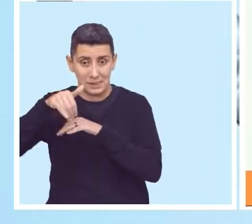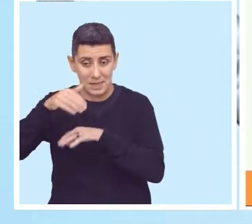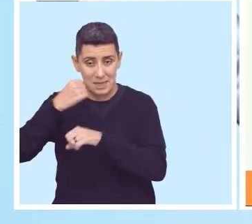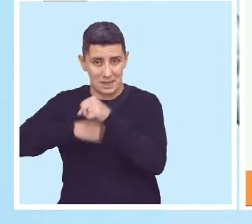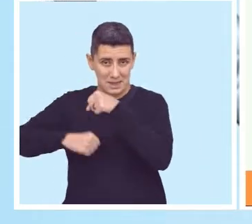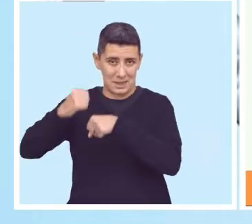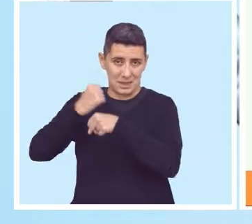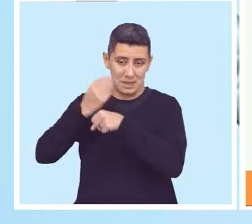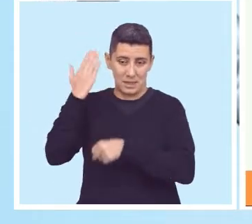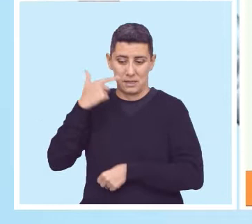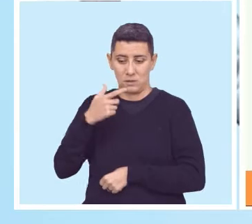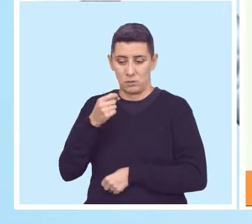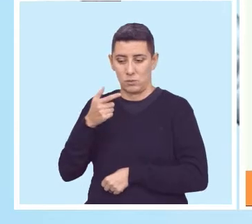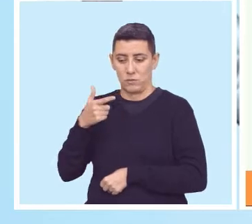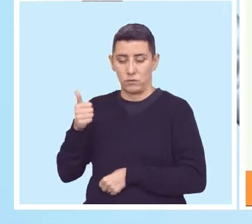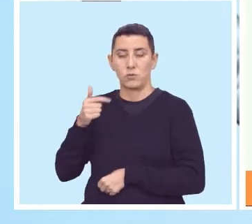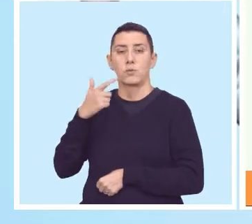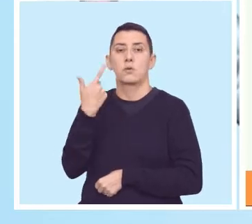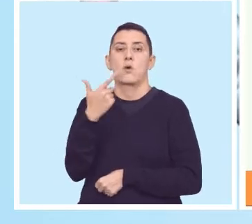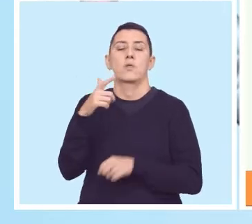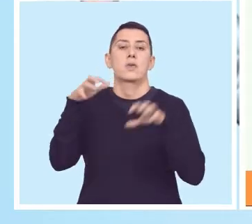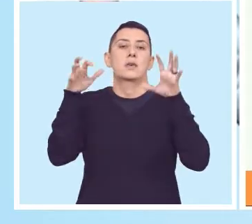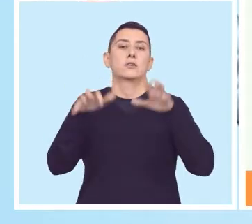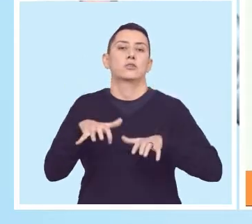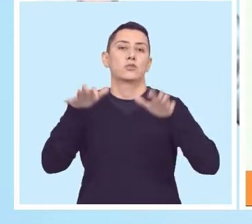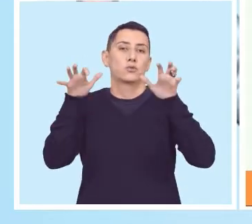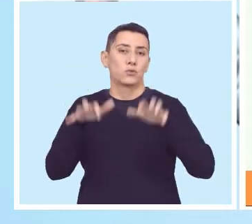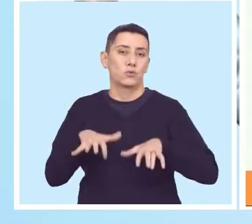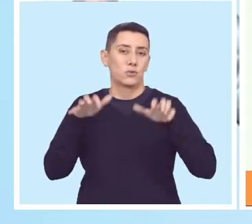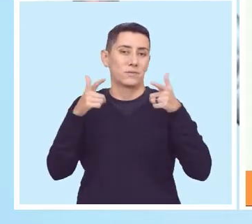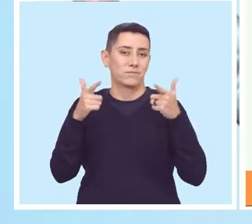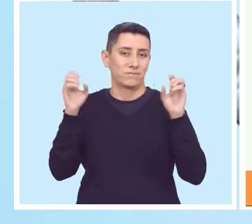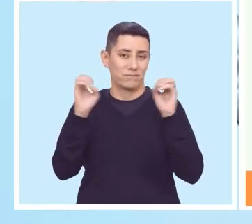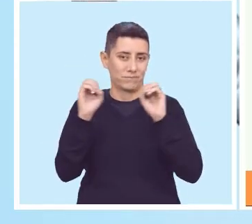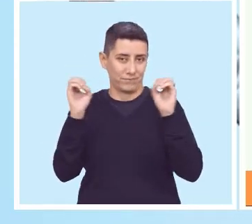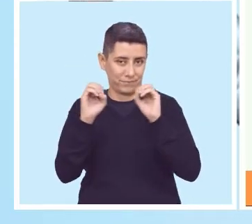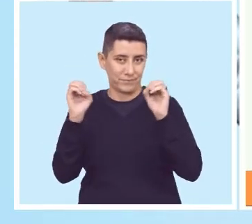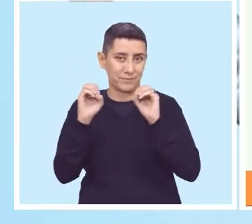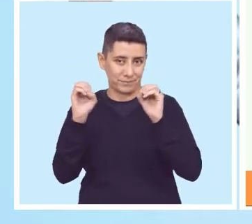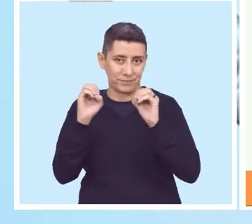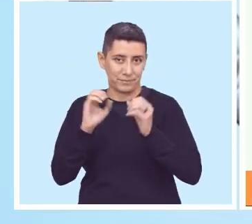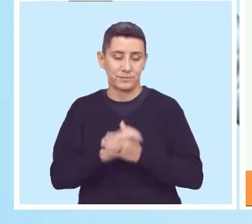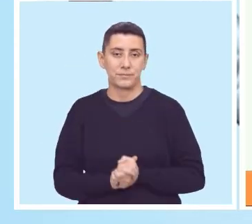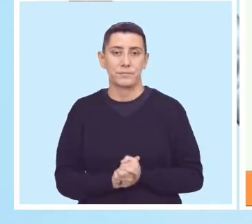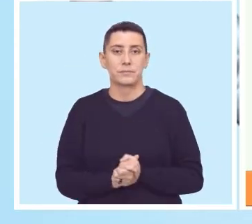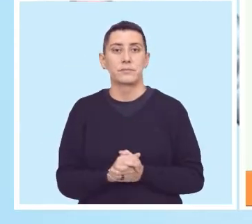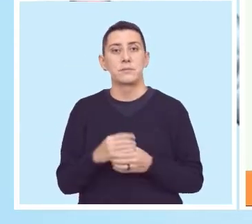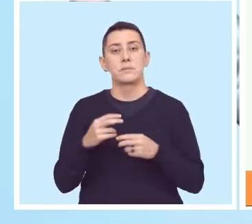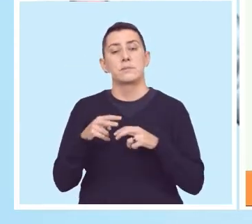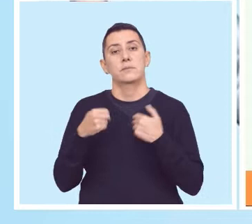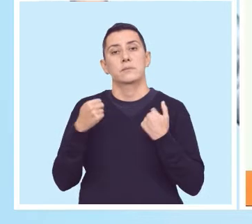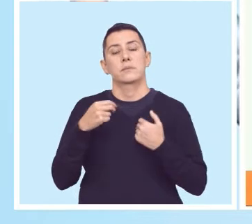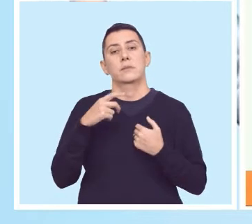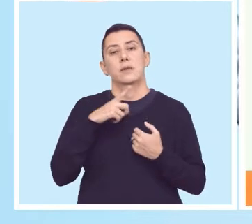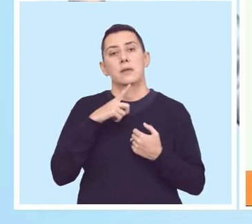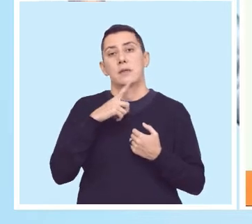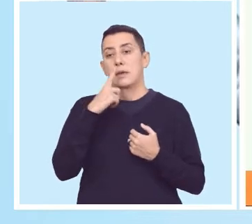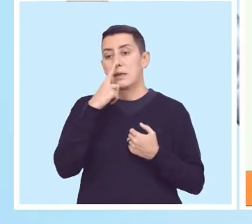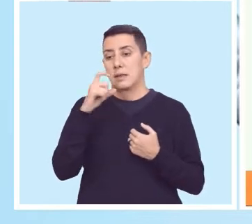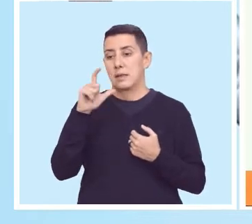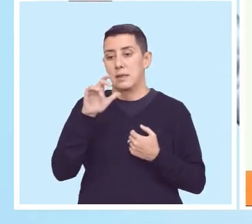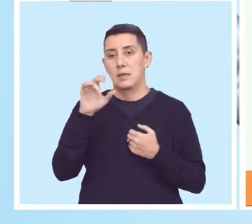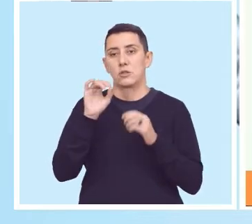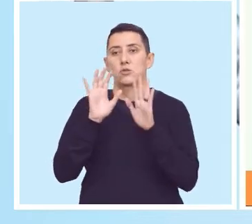não teve chuva, ou foi um período que não teve chuva, porque o lixo ficou bem concentrado. O lixo ficou bem